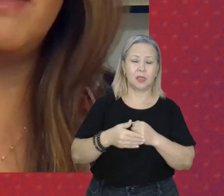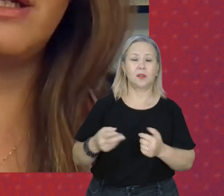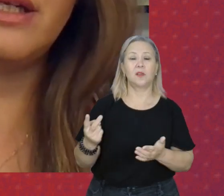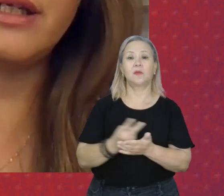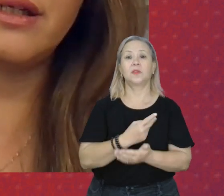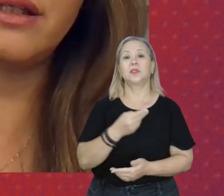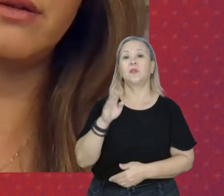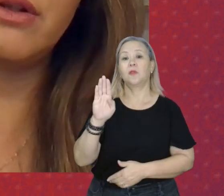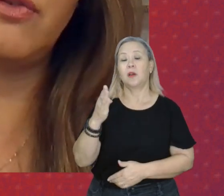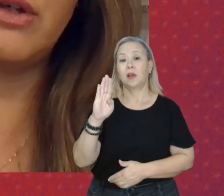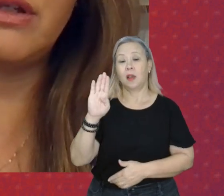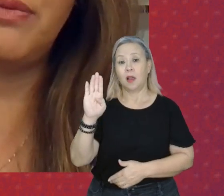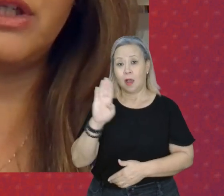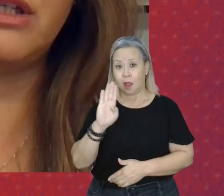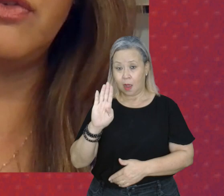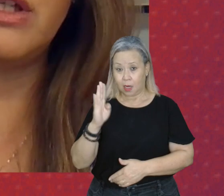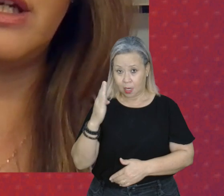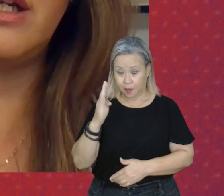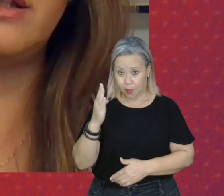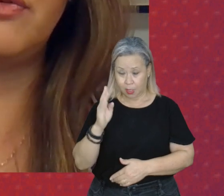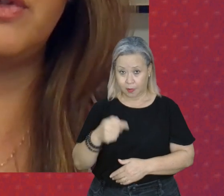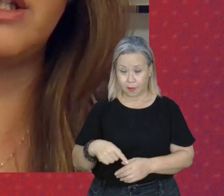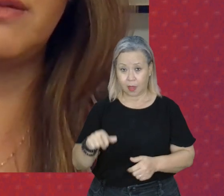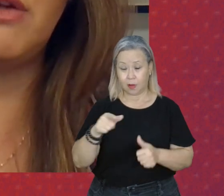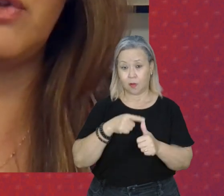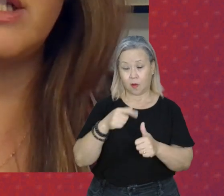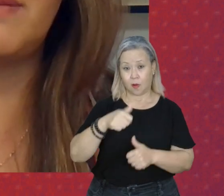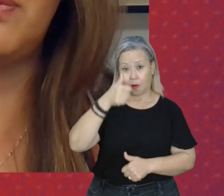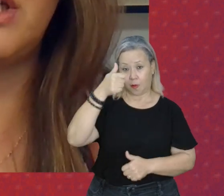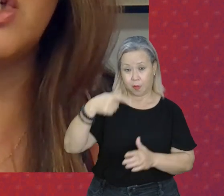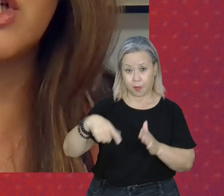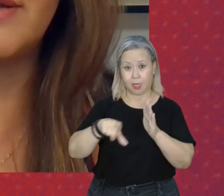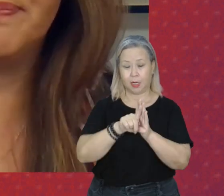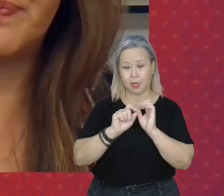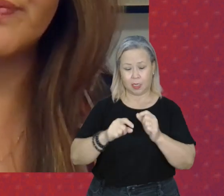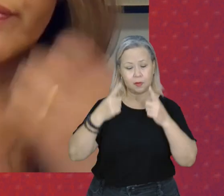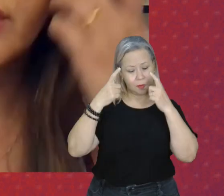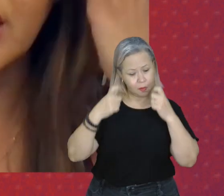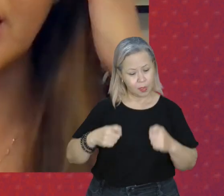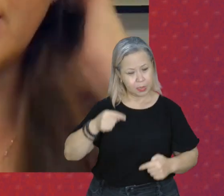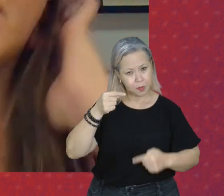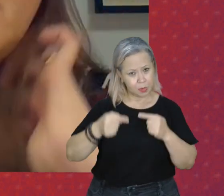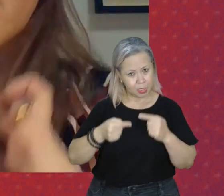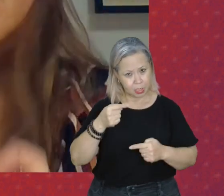E essa primeira lei que veio da Bolívia, né, ela definia também violência política